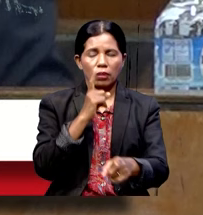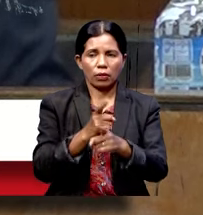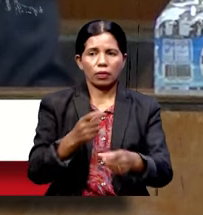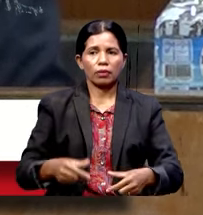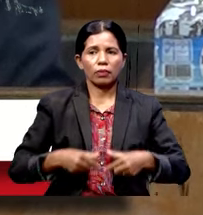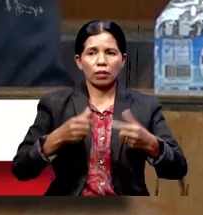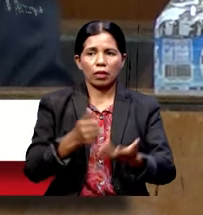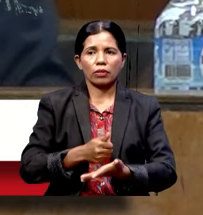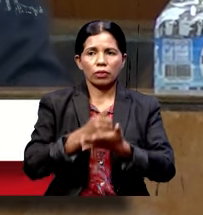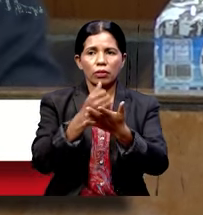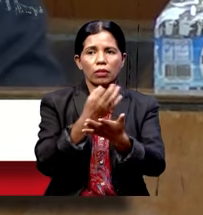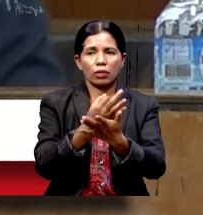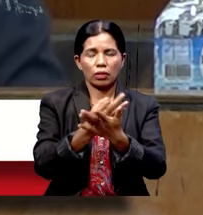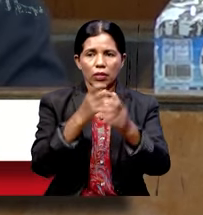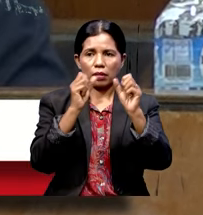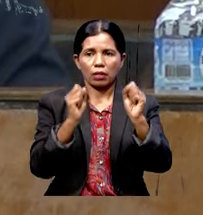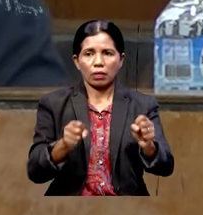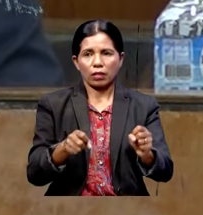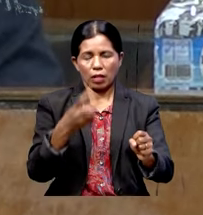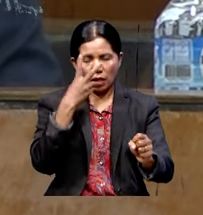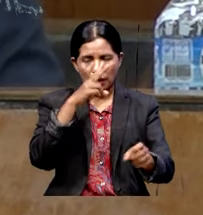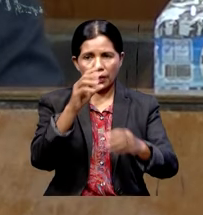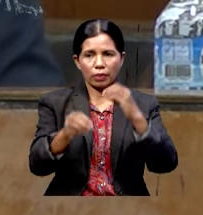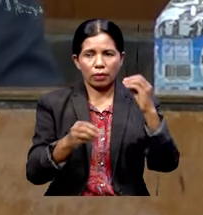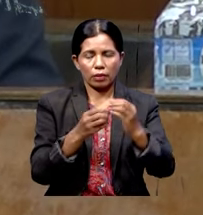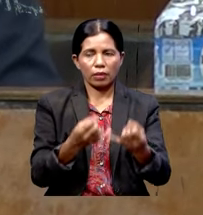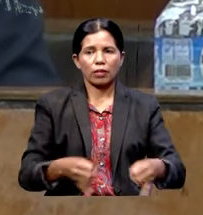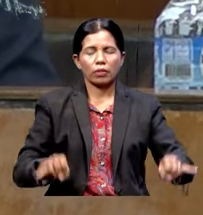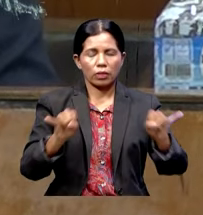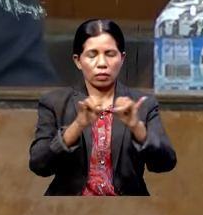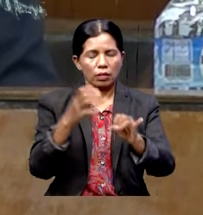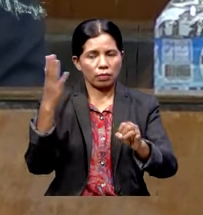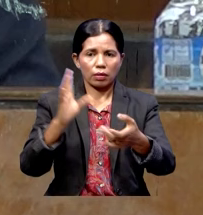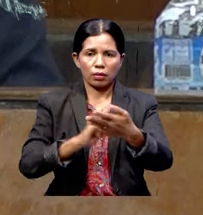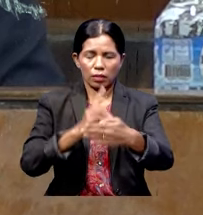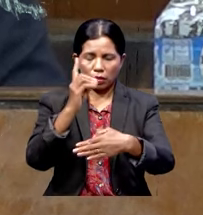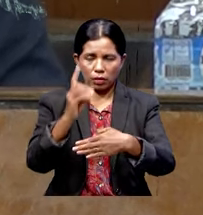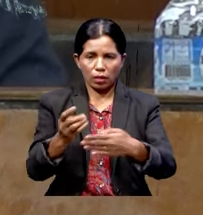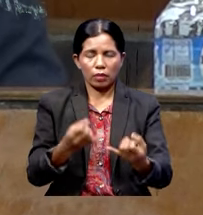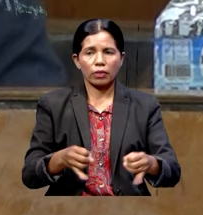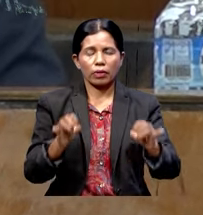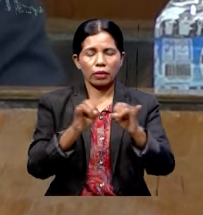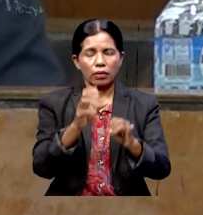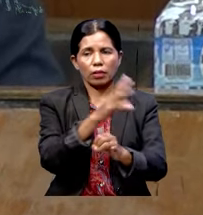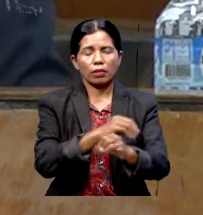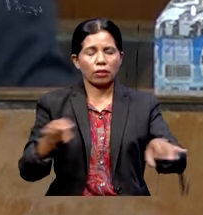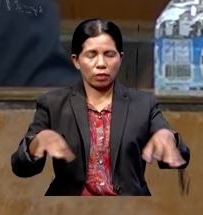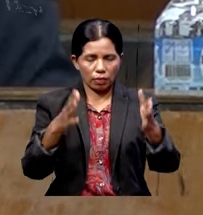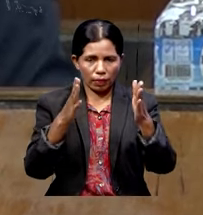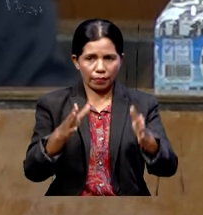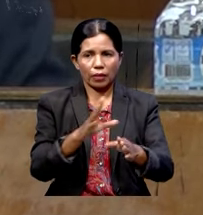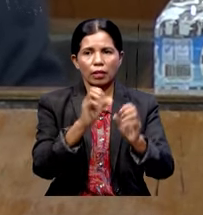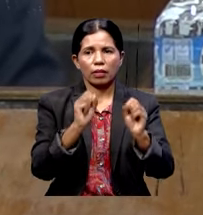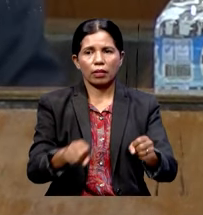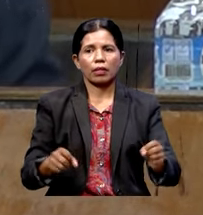for apoio para o orçamento neto, bela consolida instituição, na BA desenvolvimento institucional nos recursos humanos, tendo